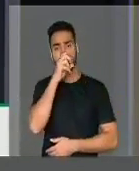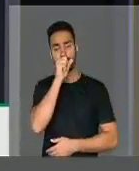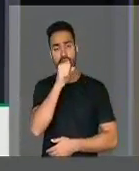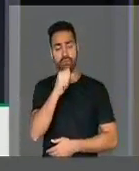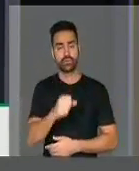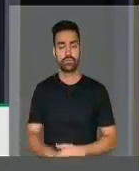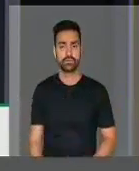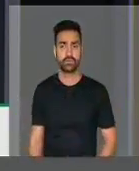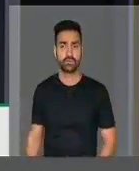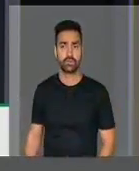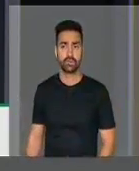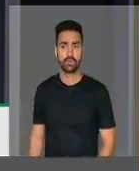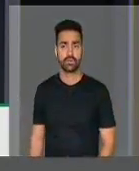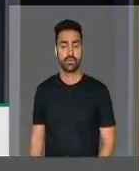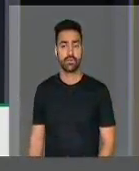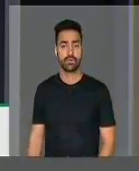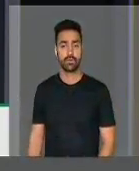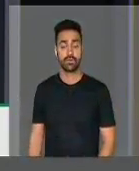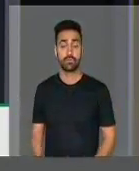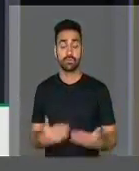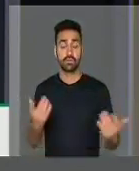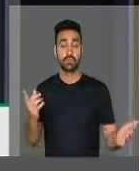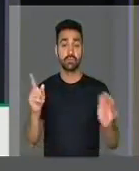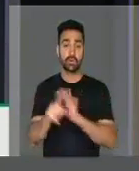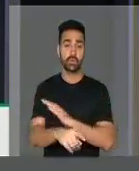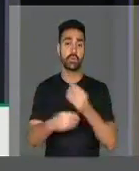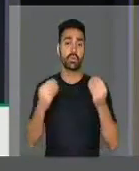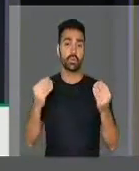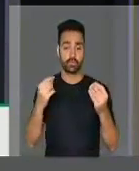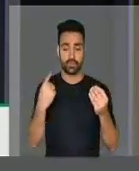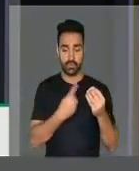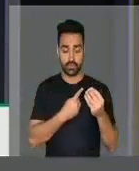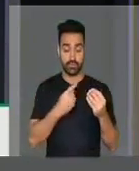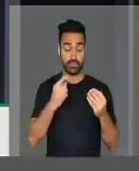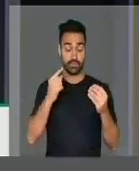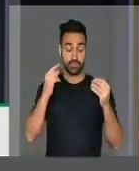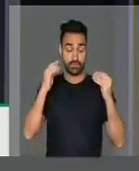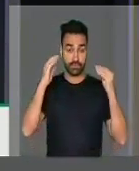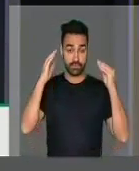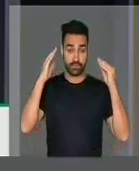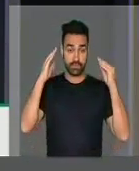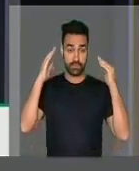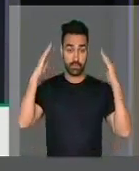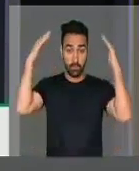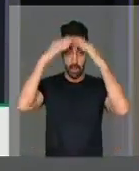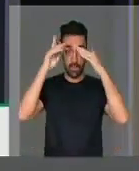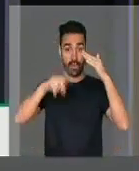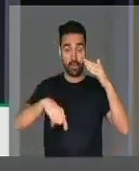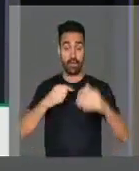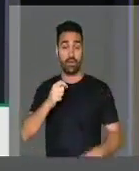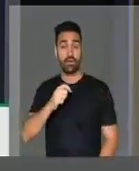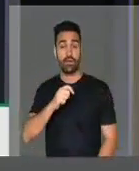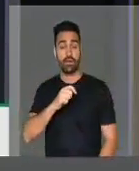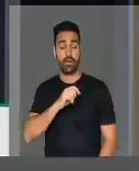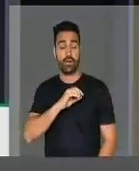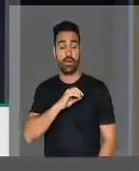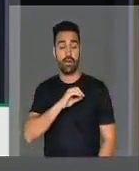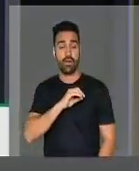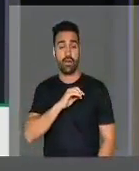significativa? Como o nosso Papa é argentino, mas tem coração brasileiro, e como